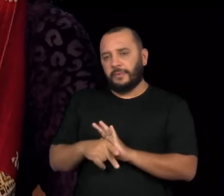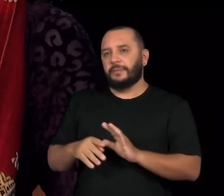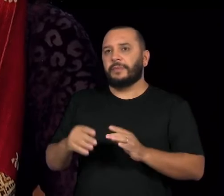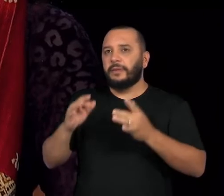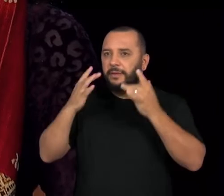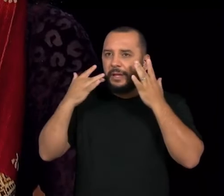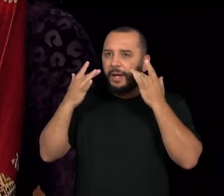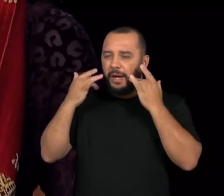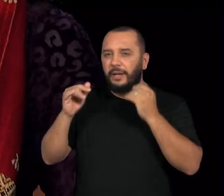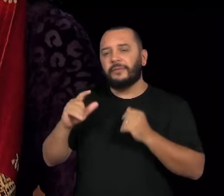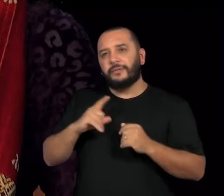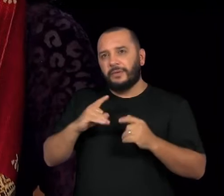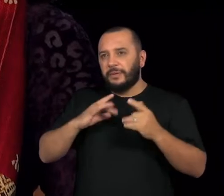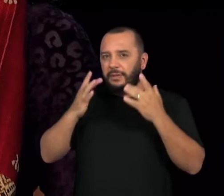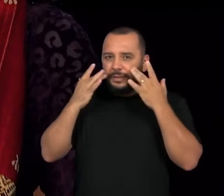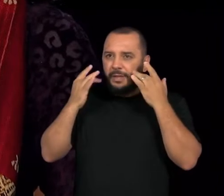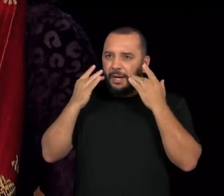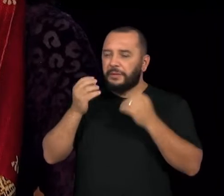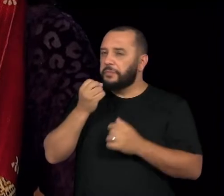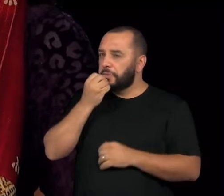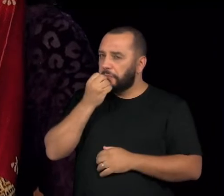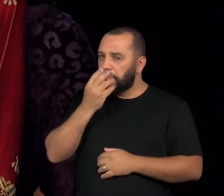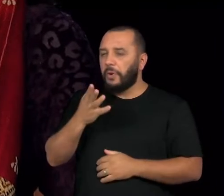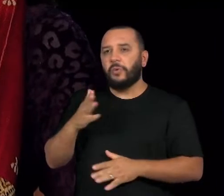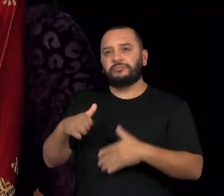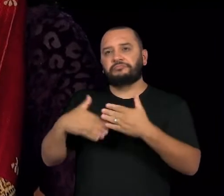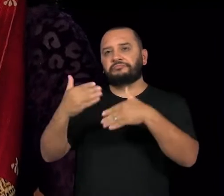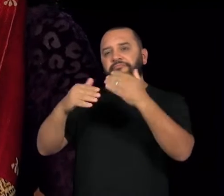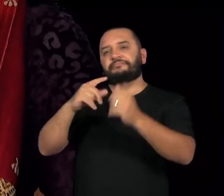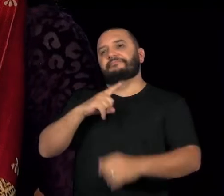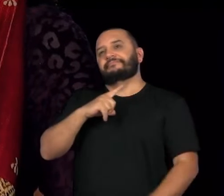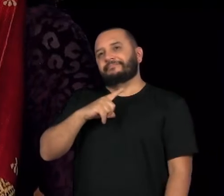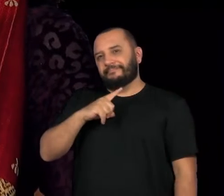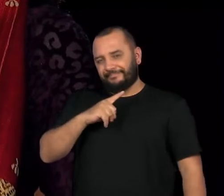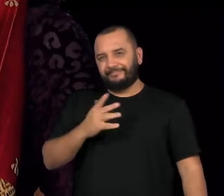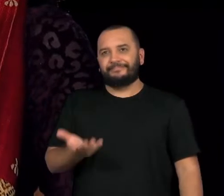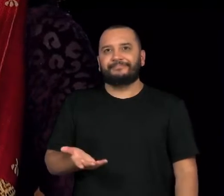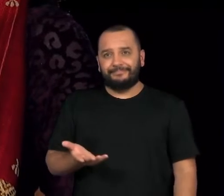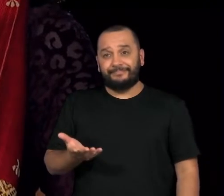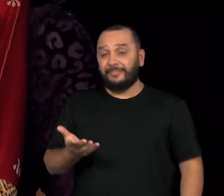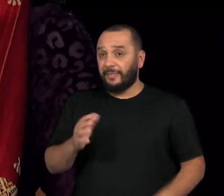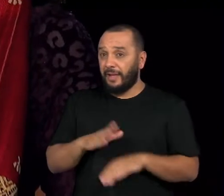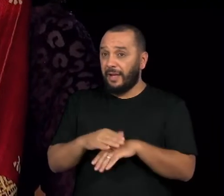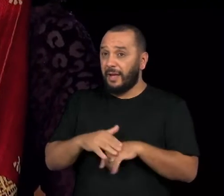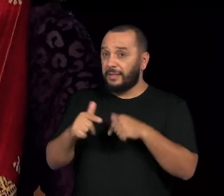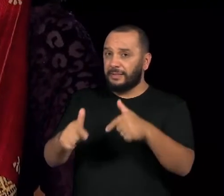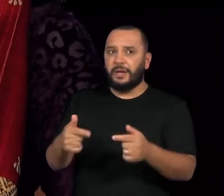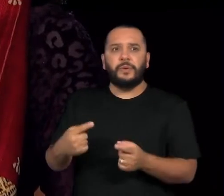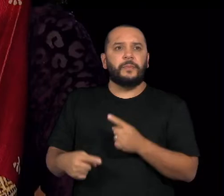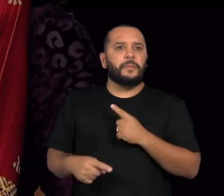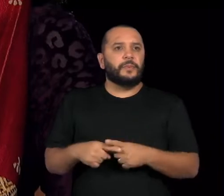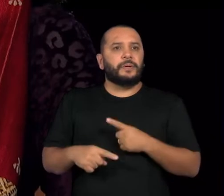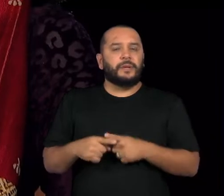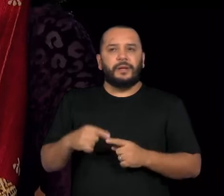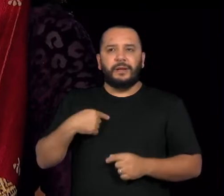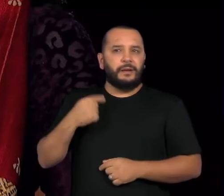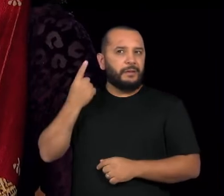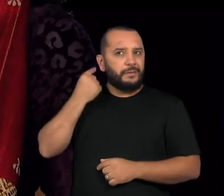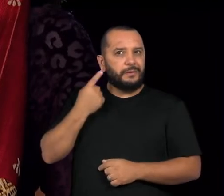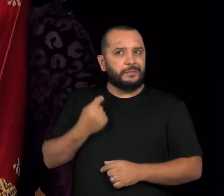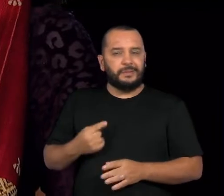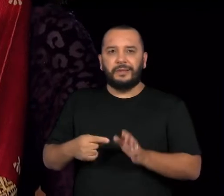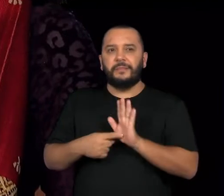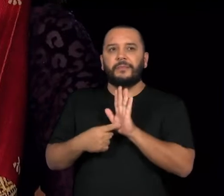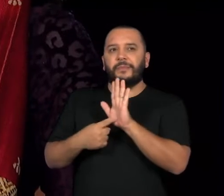um espetáculo muito bem sucedido em termos de realização, porque ali a Tarsila apareceu como